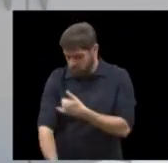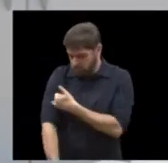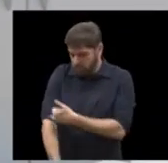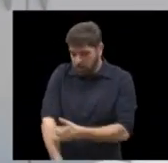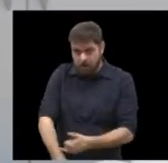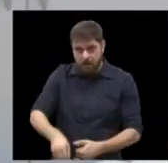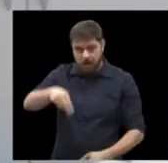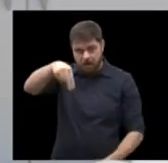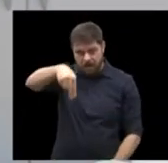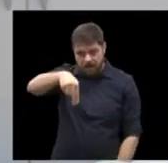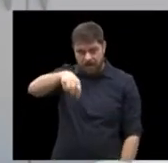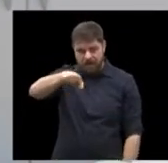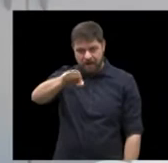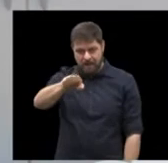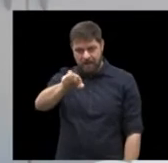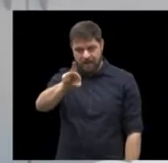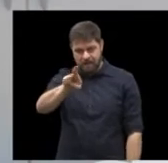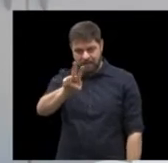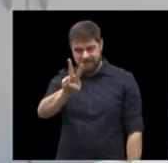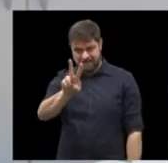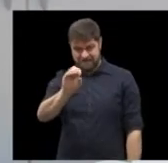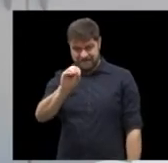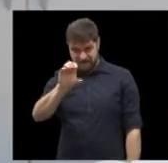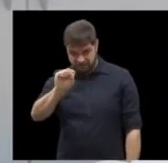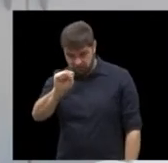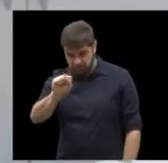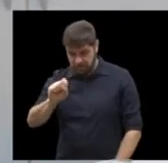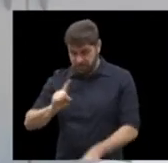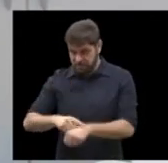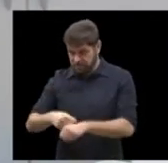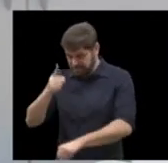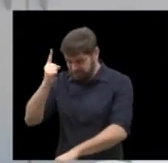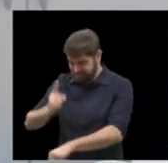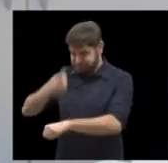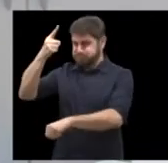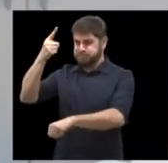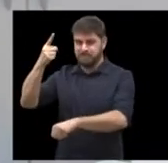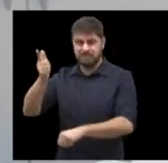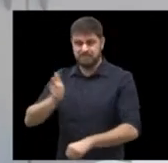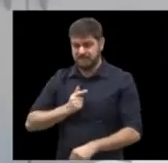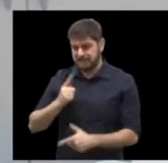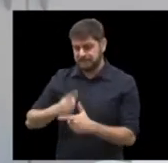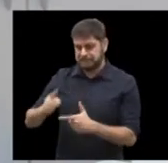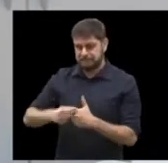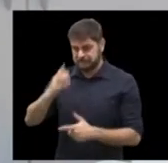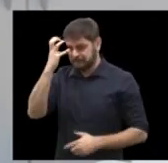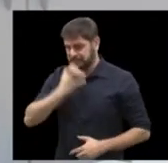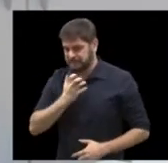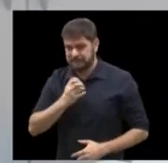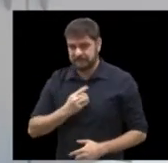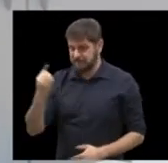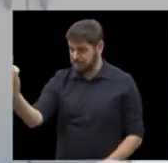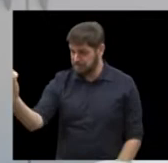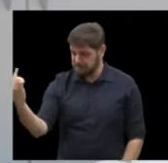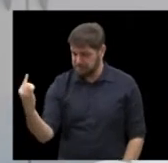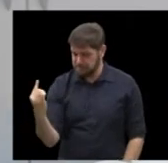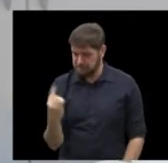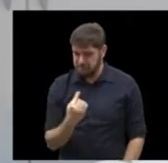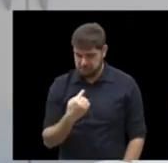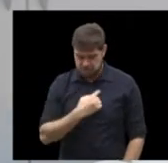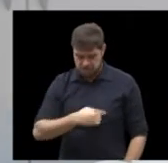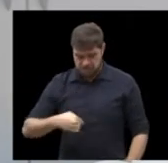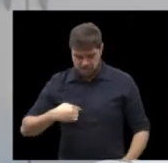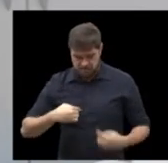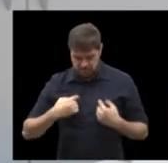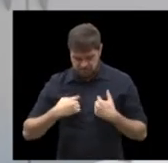principalmente. Quando ele está numa fase mais aguda, a gente tem acometimentos mais graves, o paciente chega a ter alterações